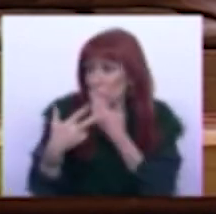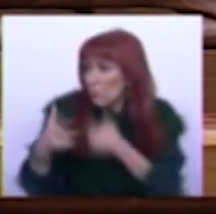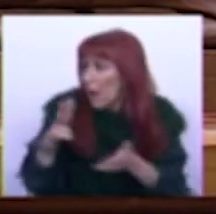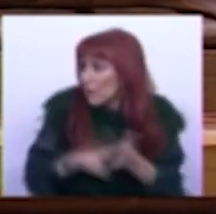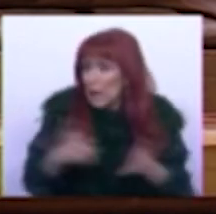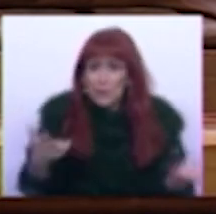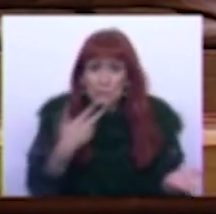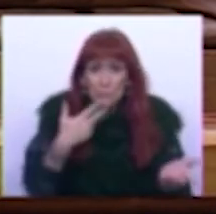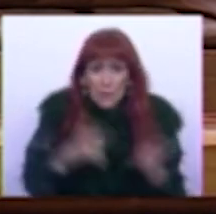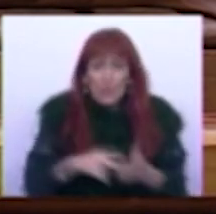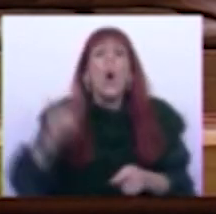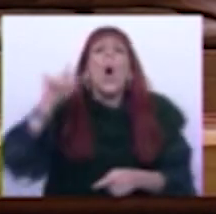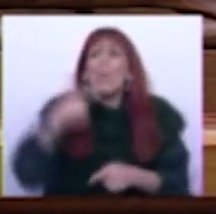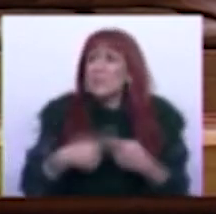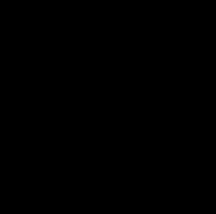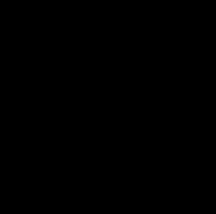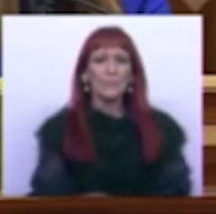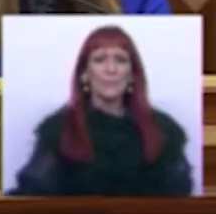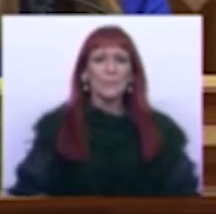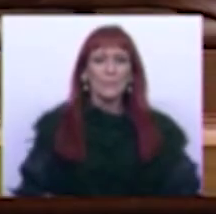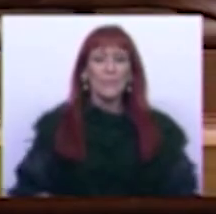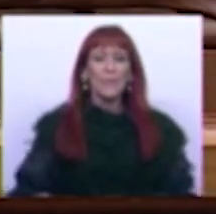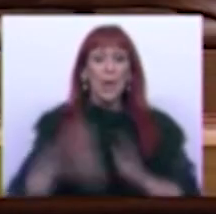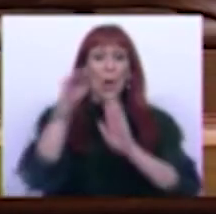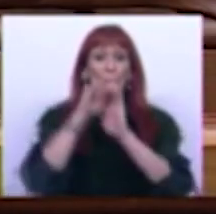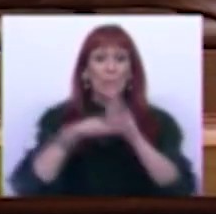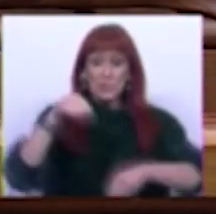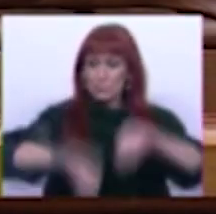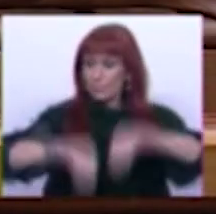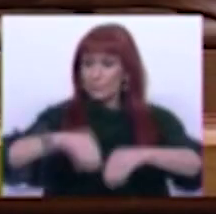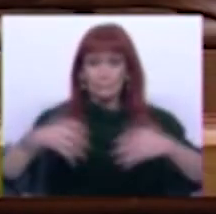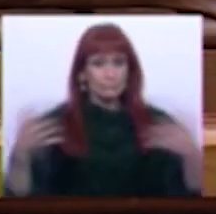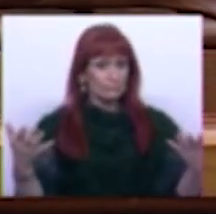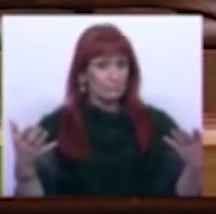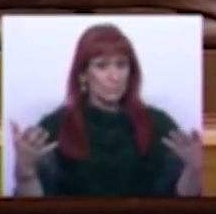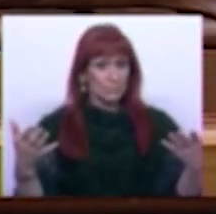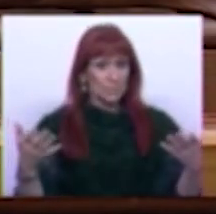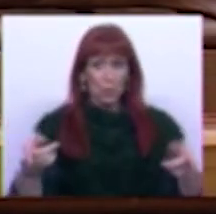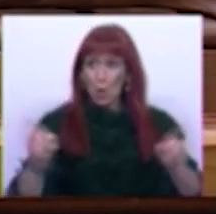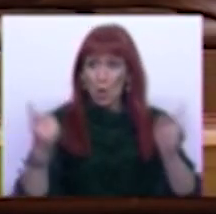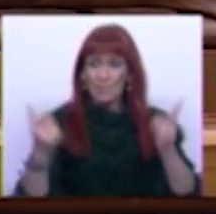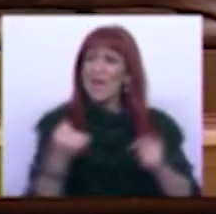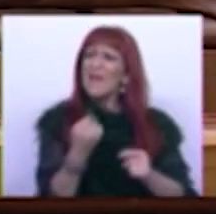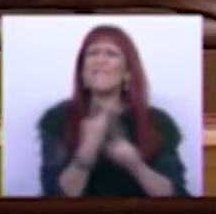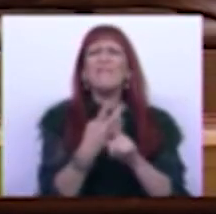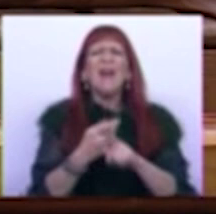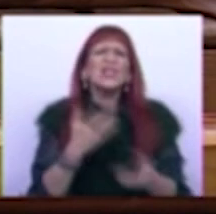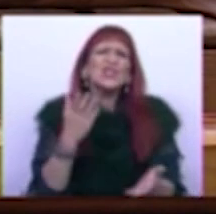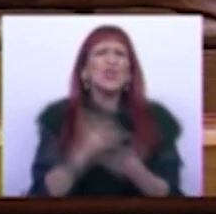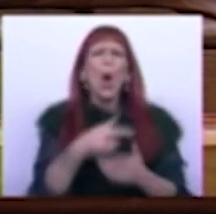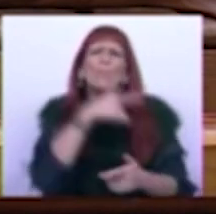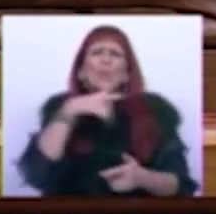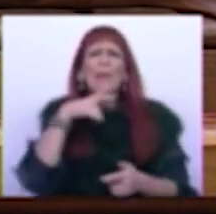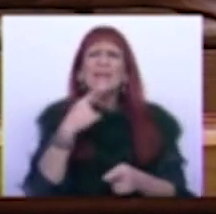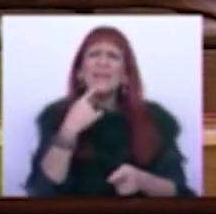verdade, como havia de ser de outro modo. O programa eleitoral não era um conjunto de meras